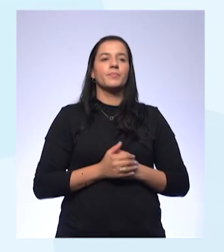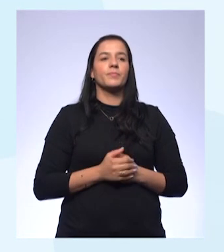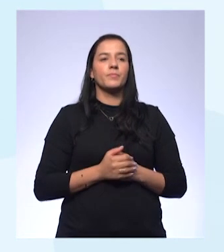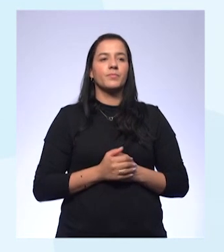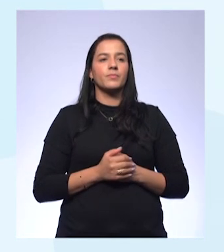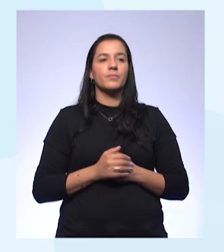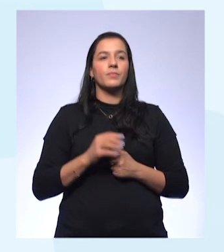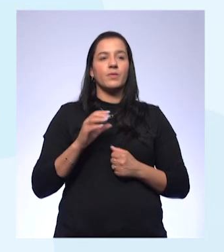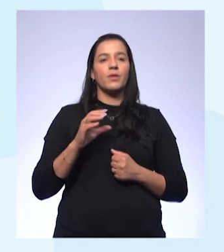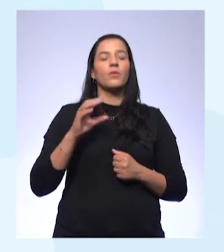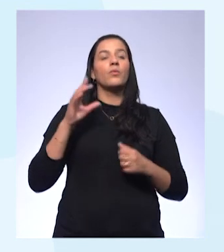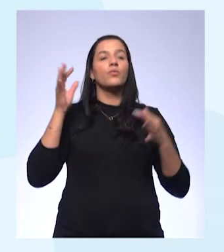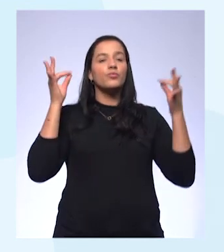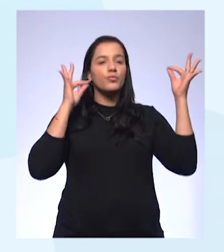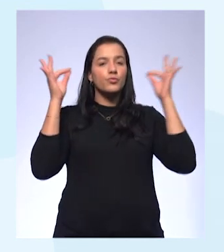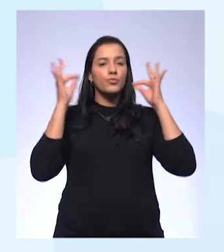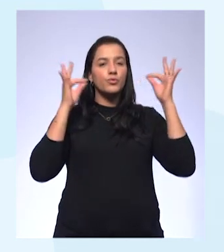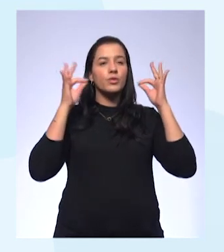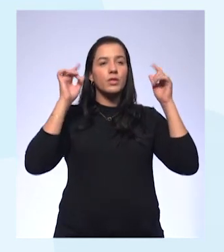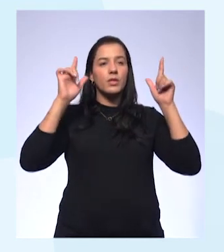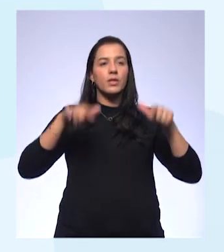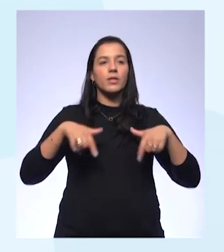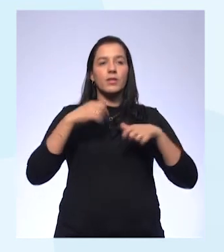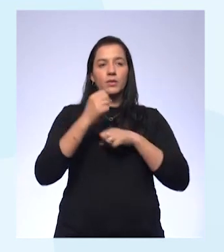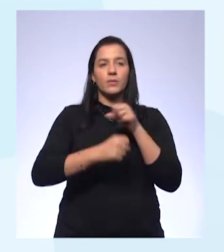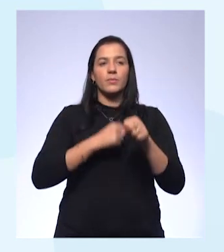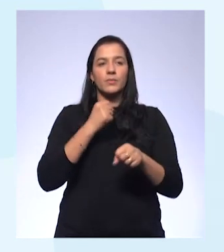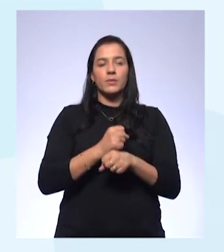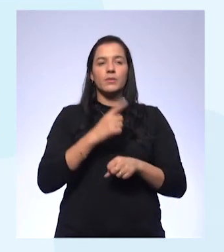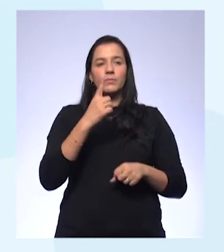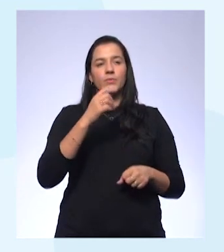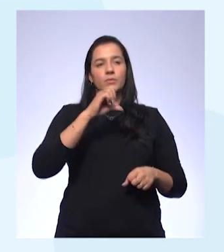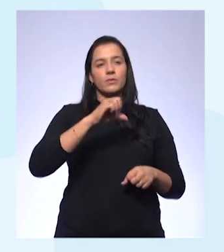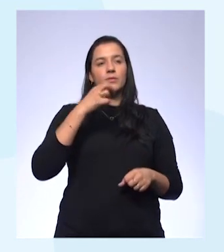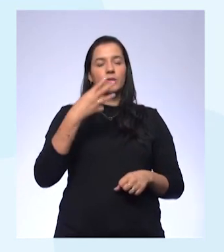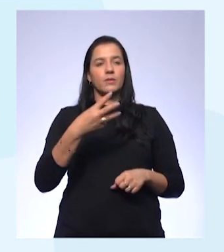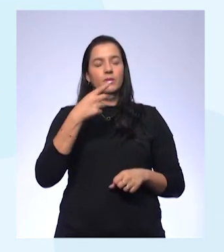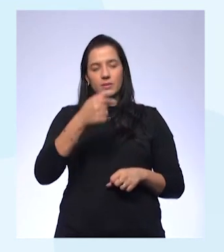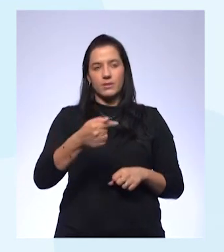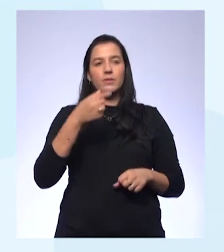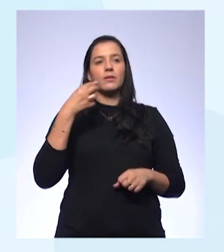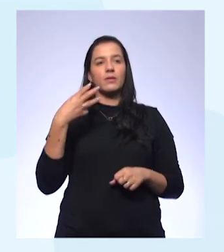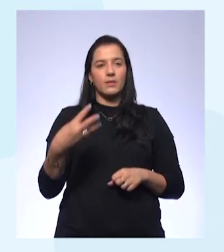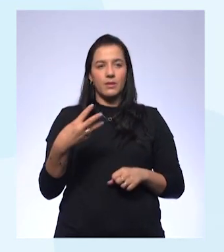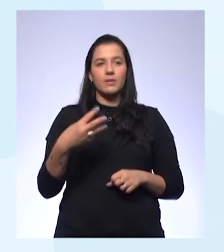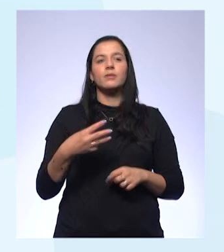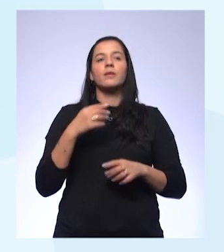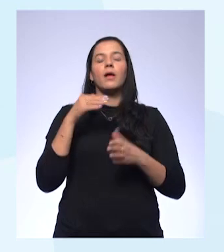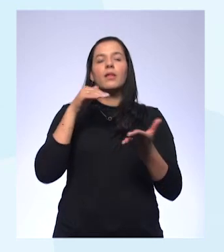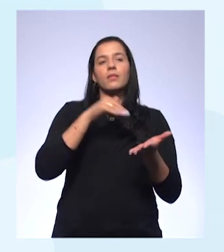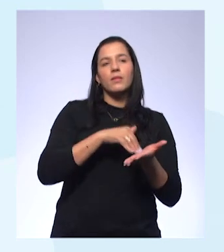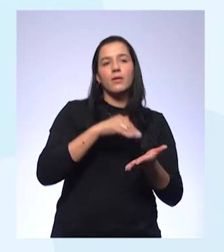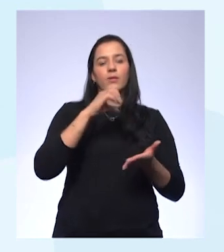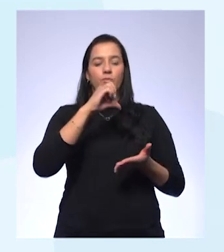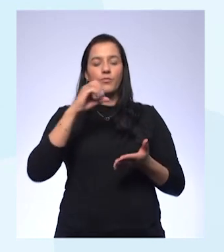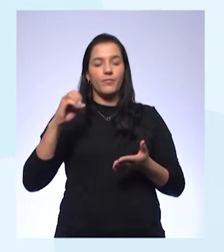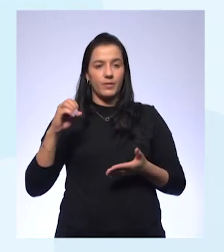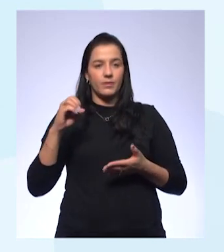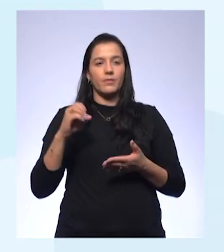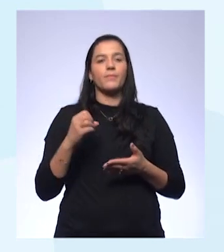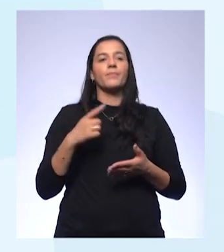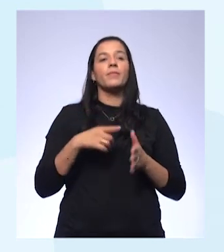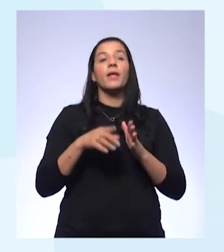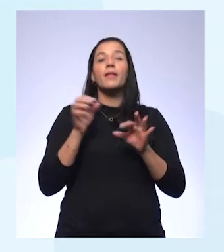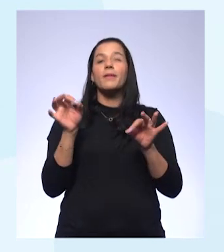ditadura ocorreu de 1973 a 1990. Ela começou um pouquinho depois aqui no Brasil e acabou um